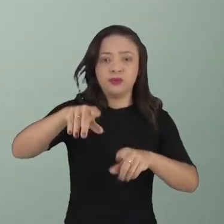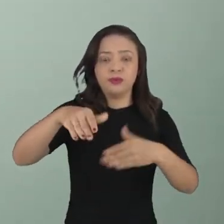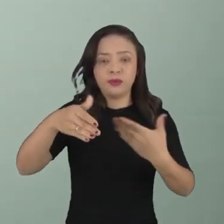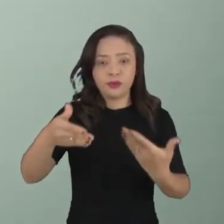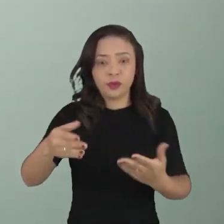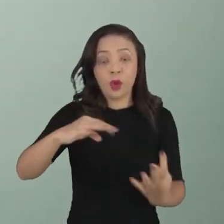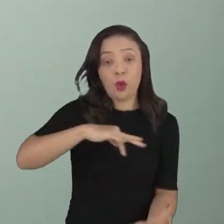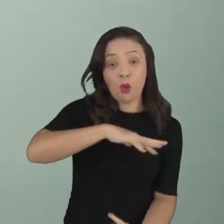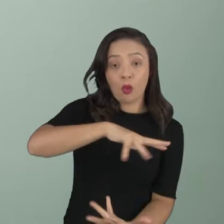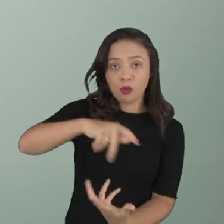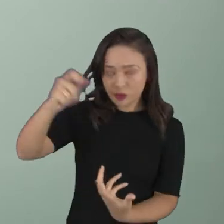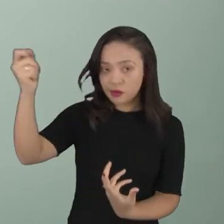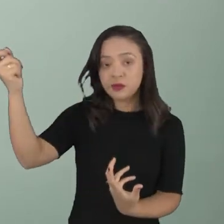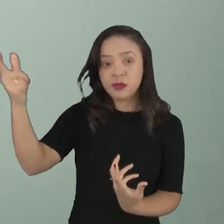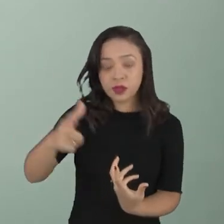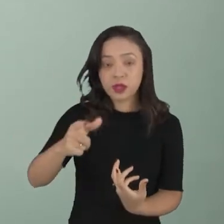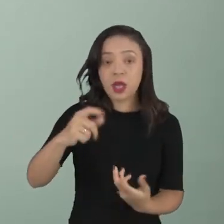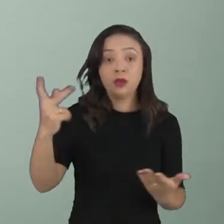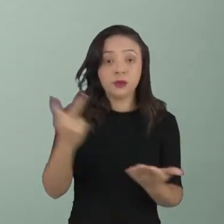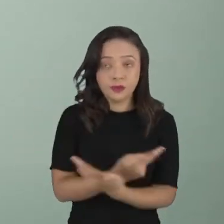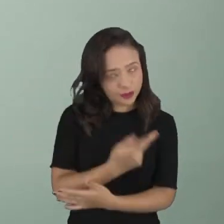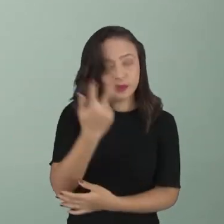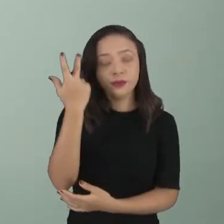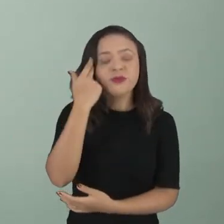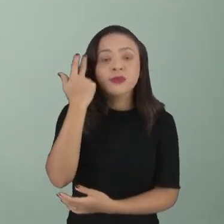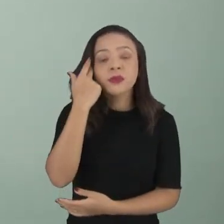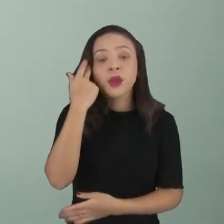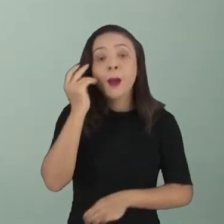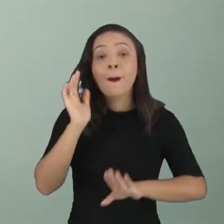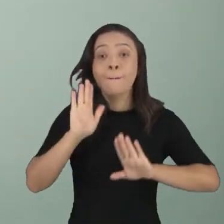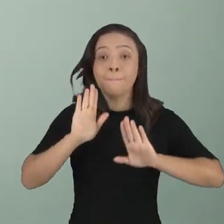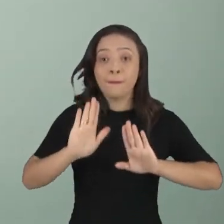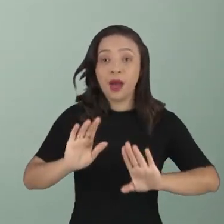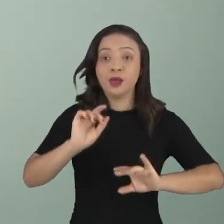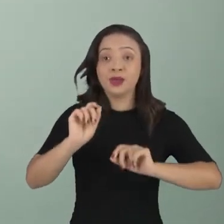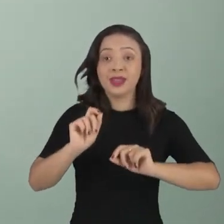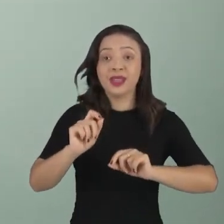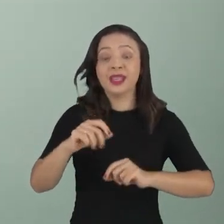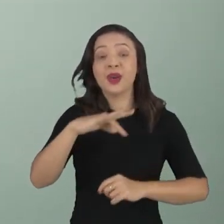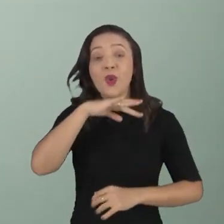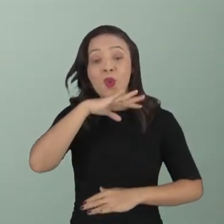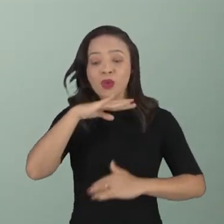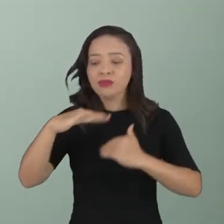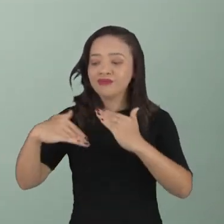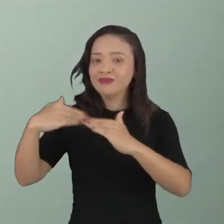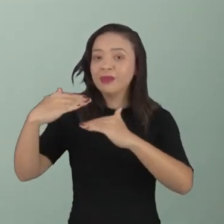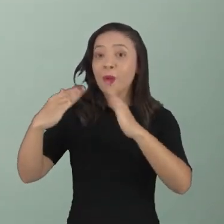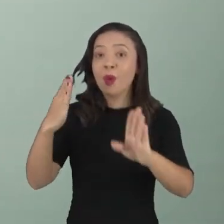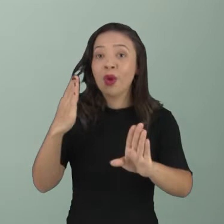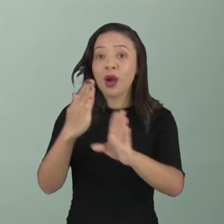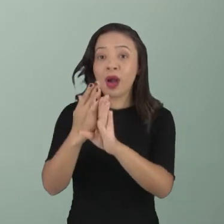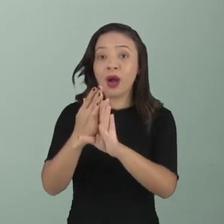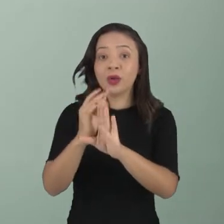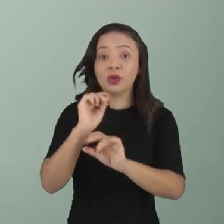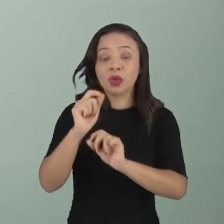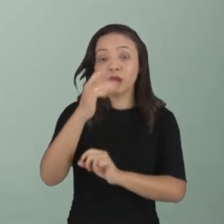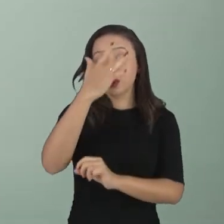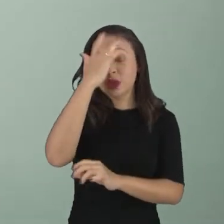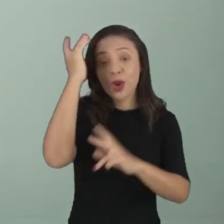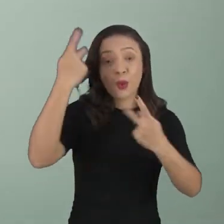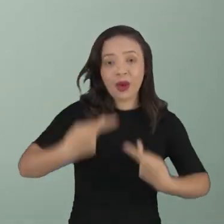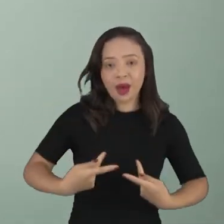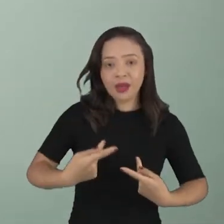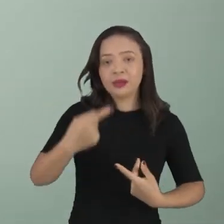efeito estufa é um processo natural, mas que vem sendo agravado, né, pelas atividades humanas, principalmente